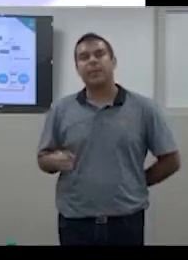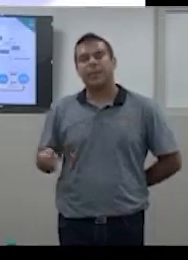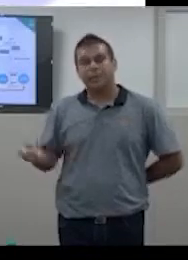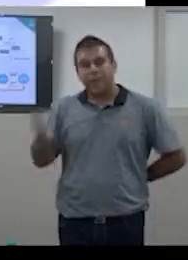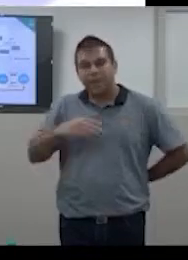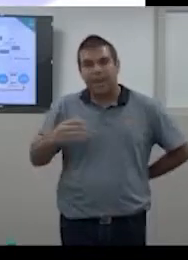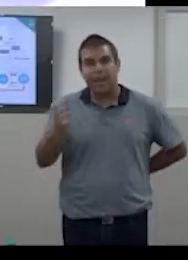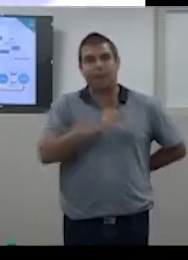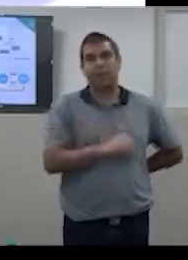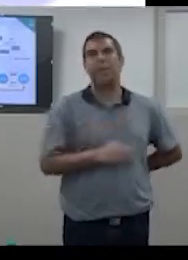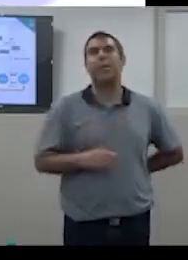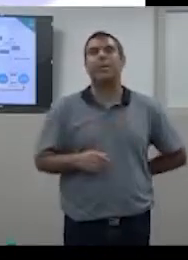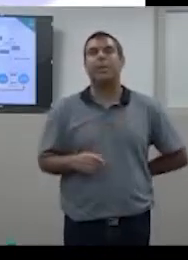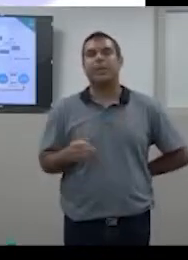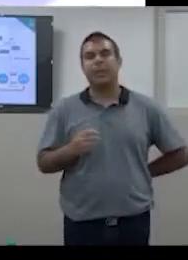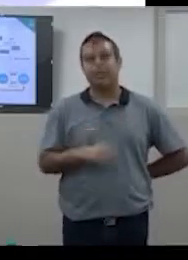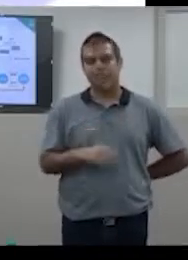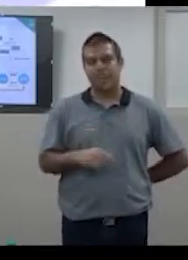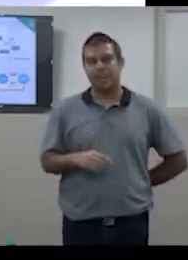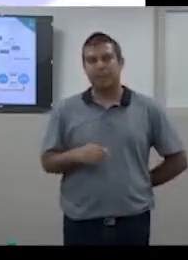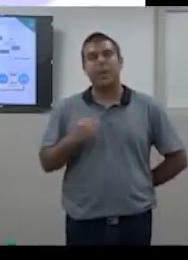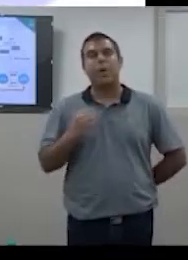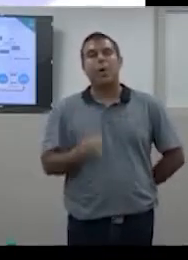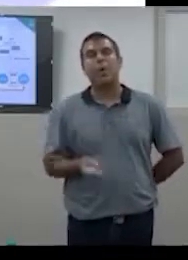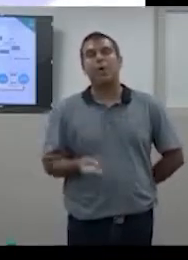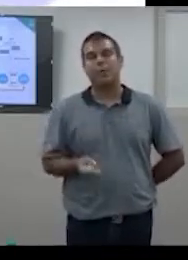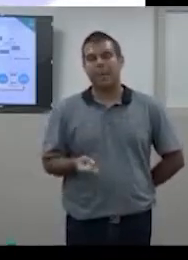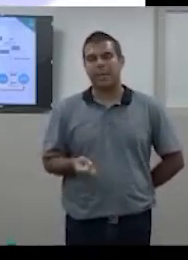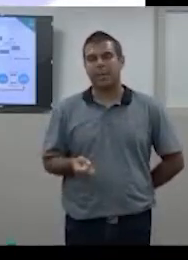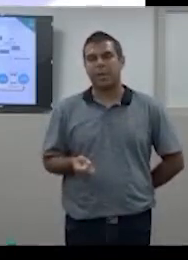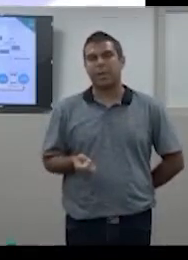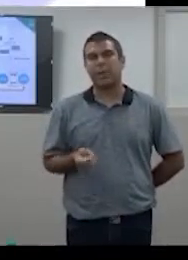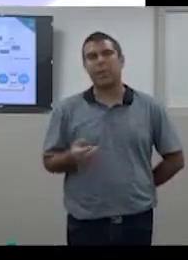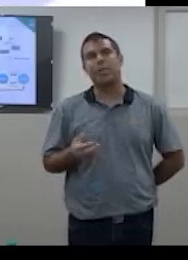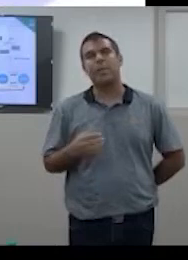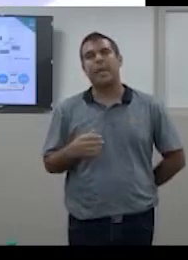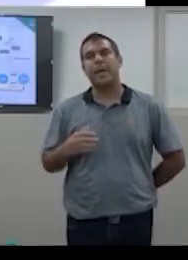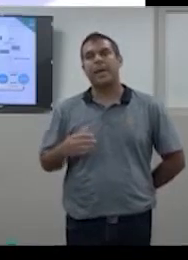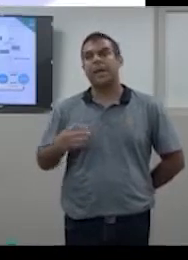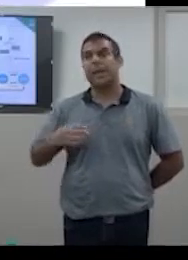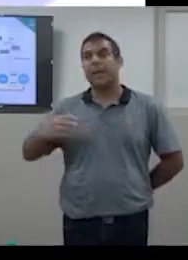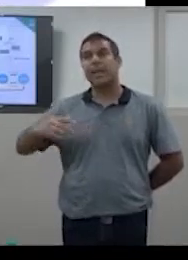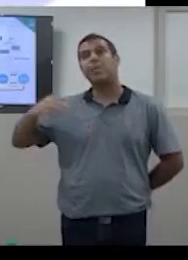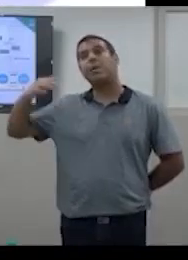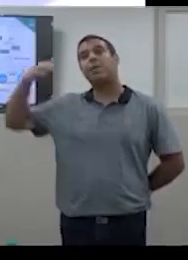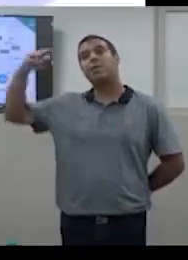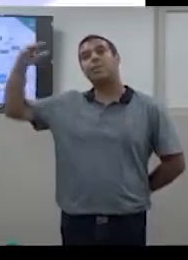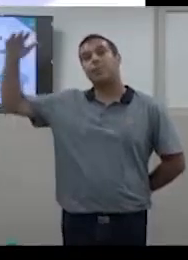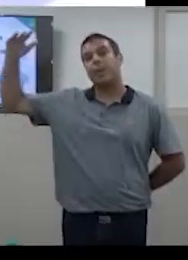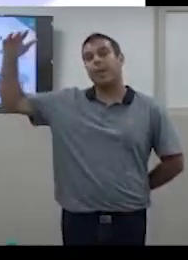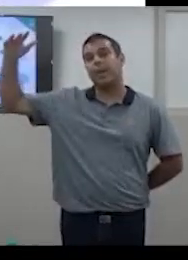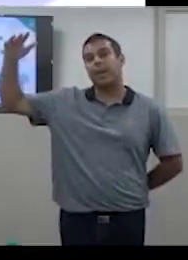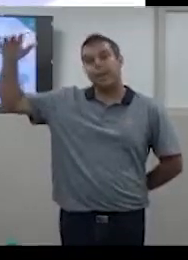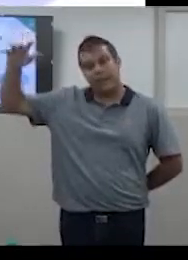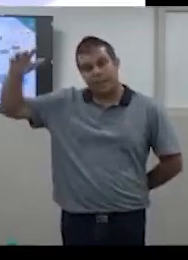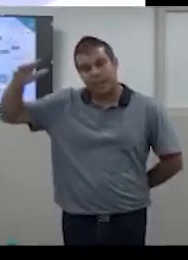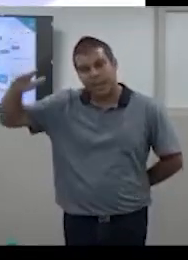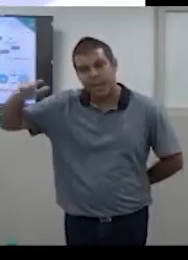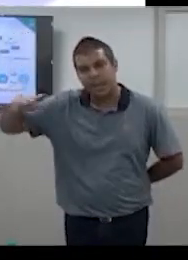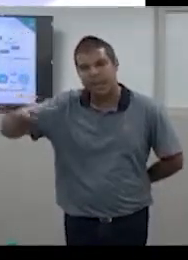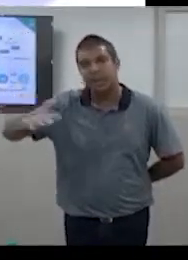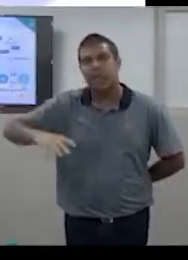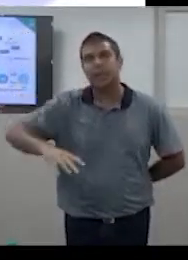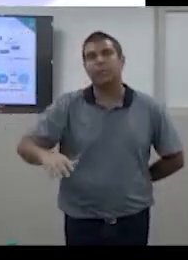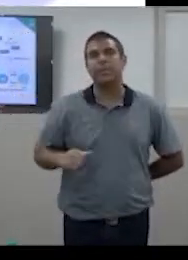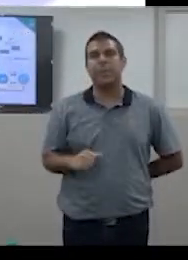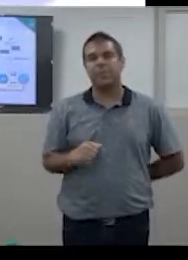geralmente falava assim, vem para cá fulaninho, sai do sereno. O que é o sereno? O sereno é a umidade que está lá no alto da atmosfera e ela